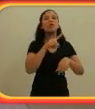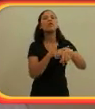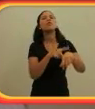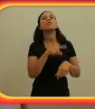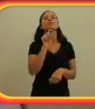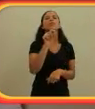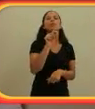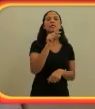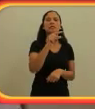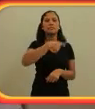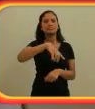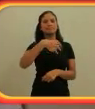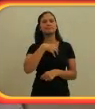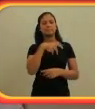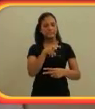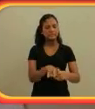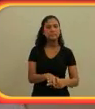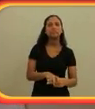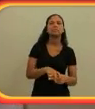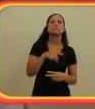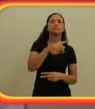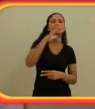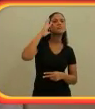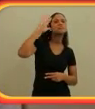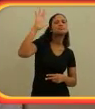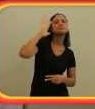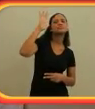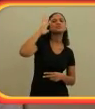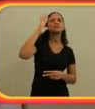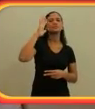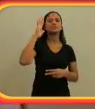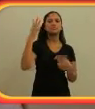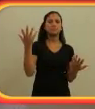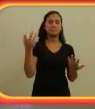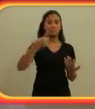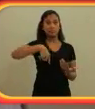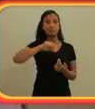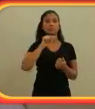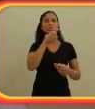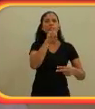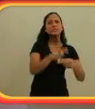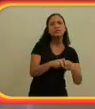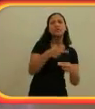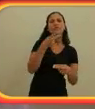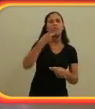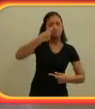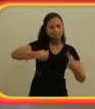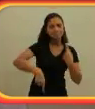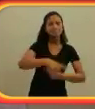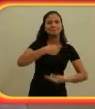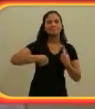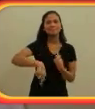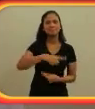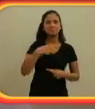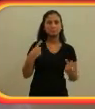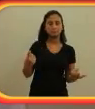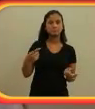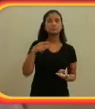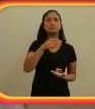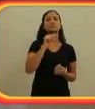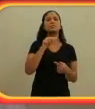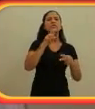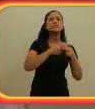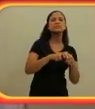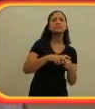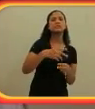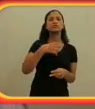hora que a gente senta para meditar, a energia possa fluir, a gente possa sentar, falando fisicamente, só da parte física, para que você possa sentar